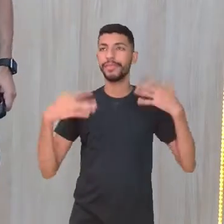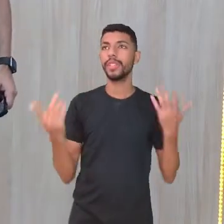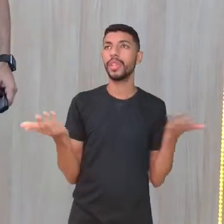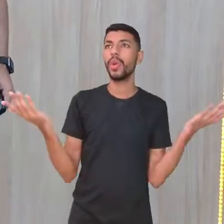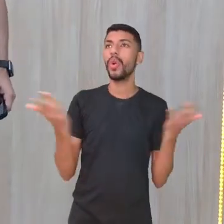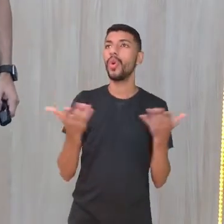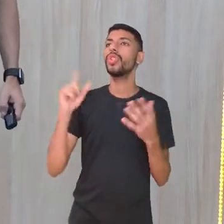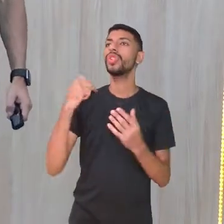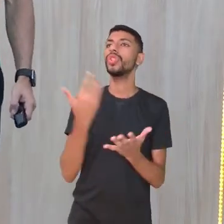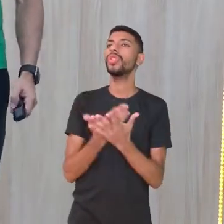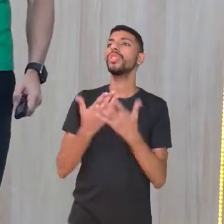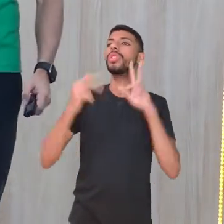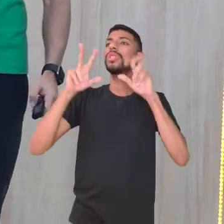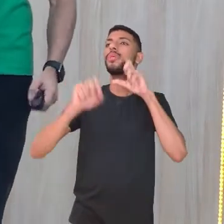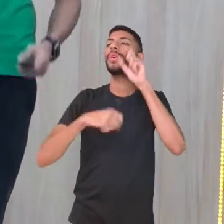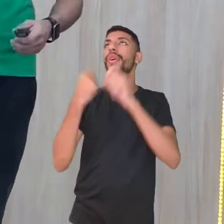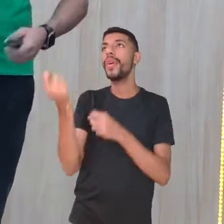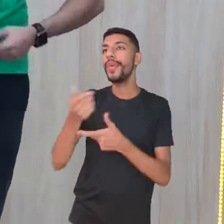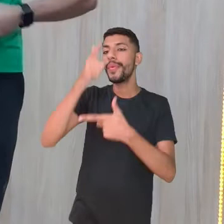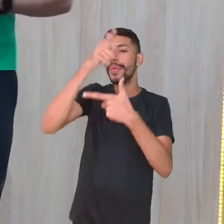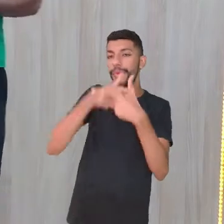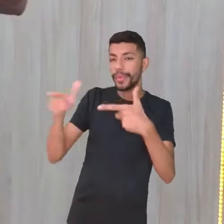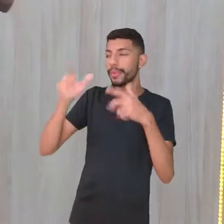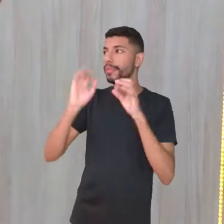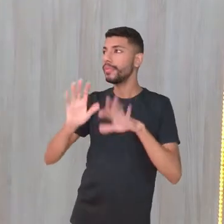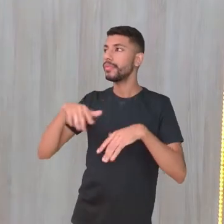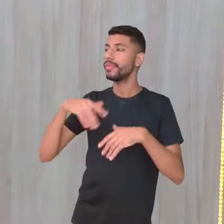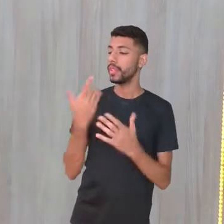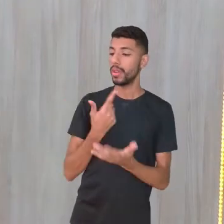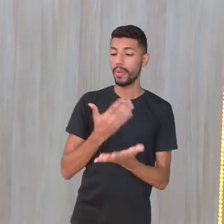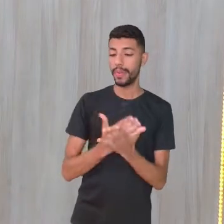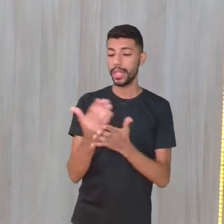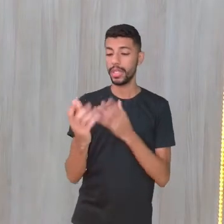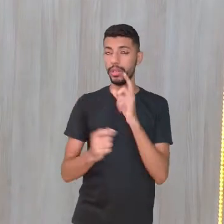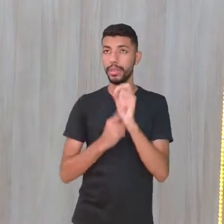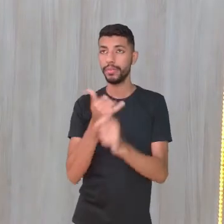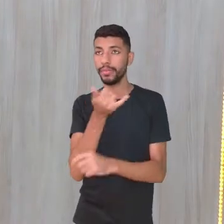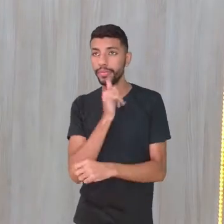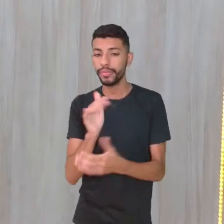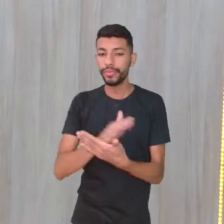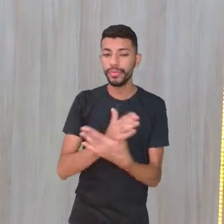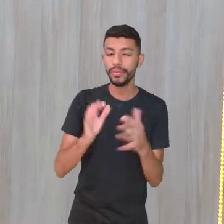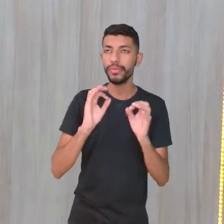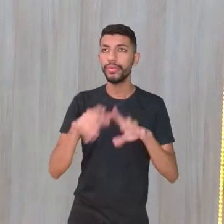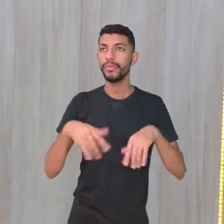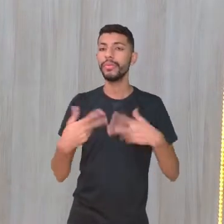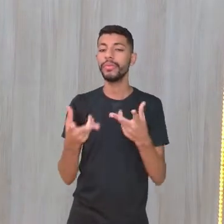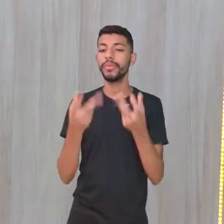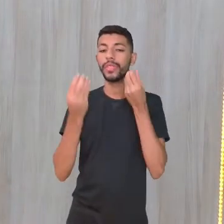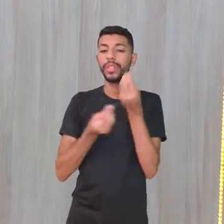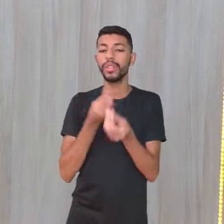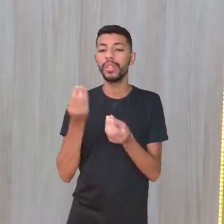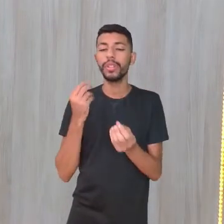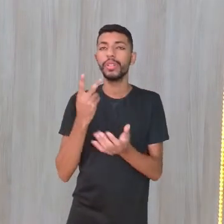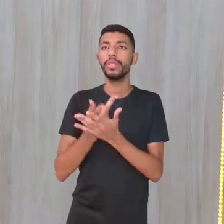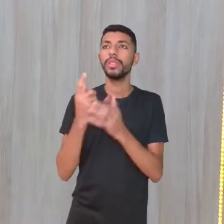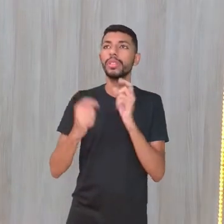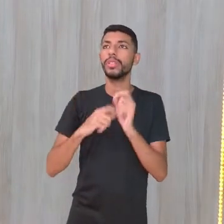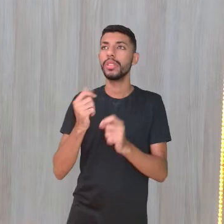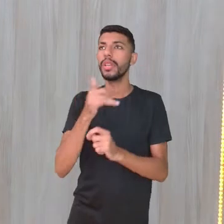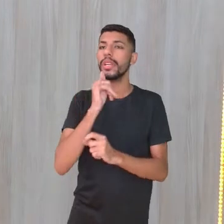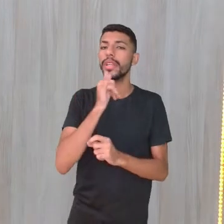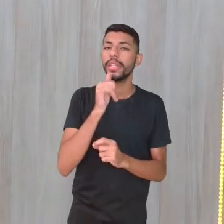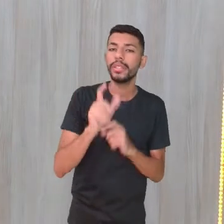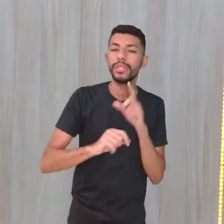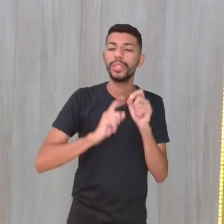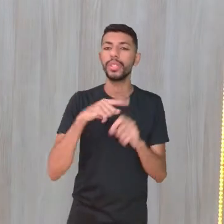da divisão, tá? Então, a gente vai começar com exemplos e ver o que é que acontece com esses exemplos, o que é que a gente está